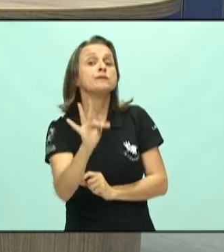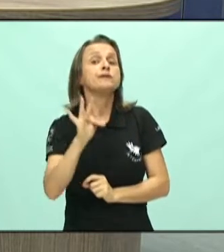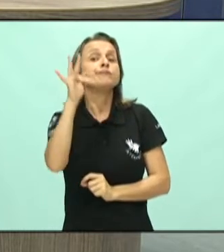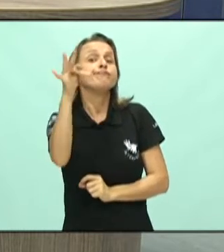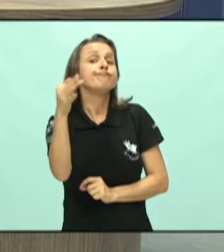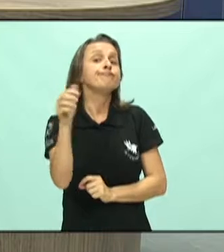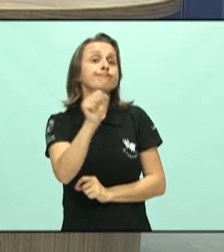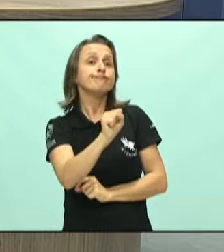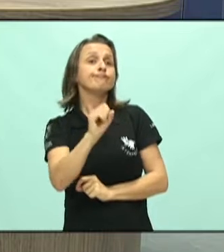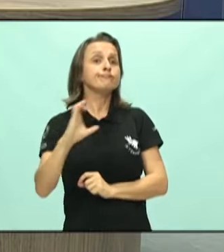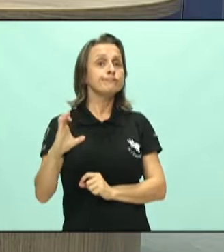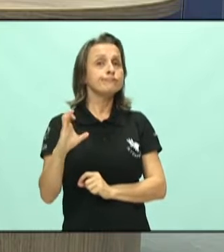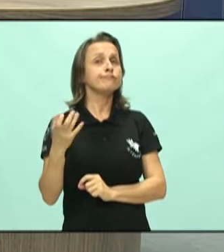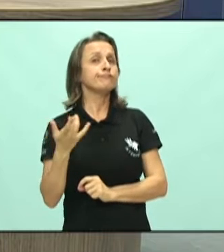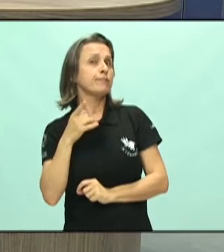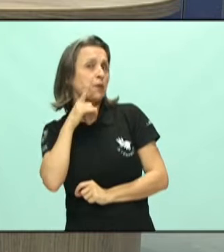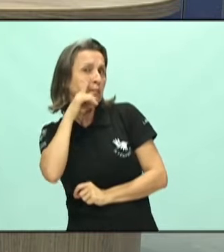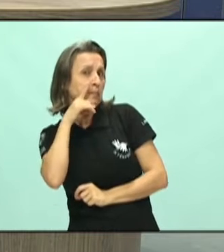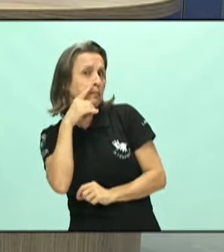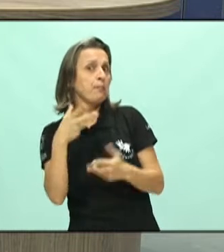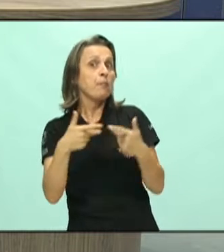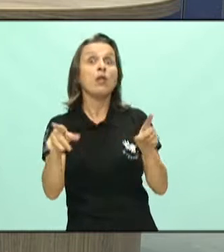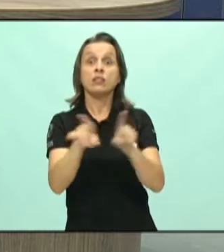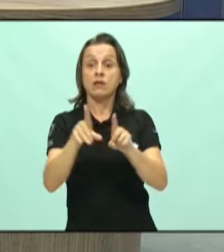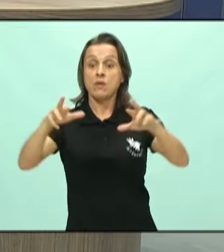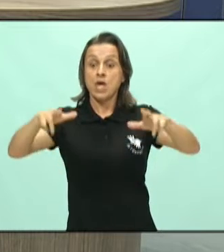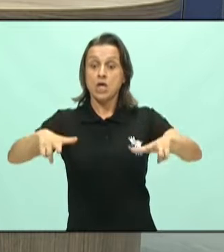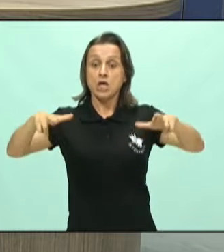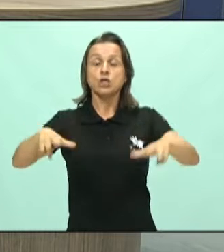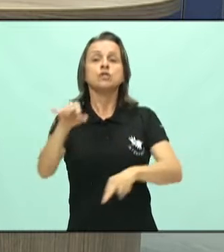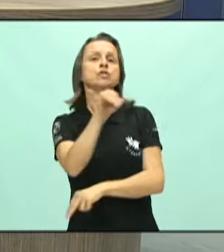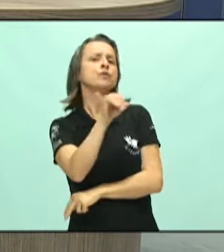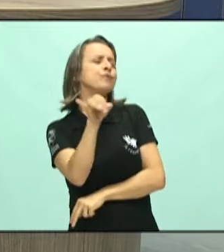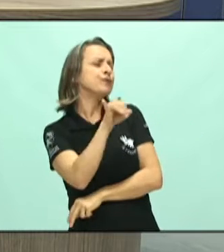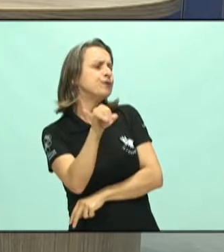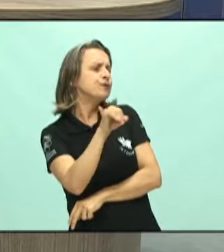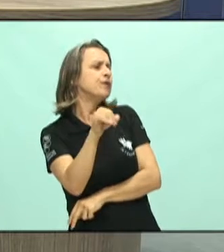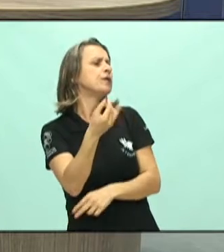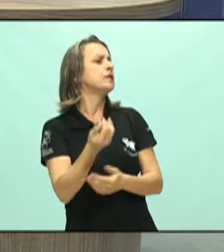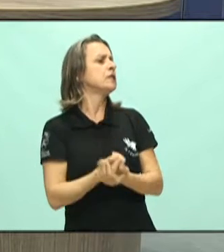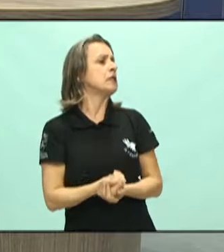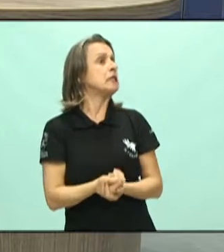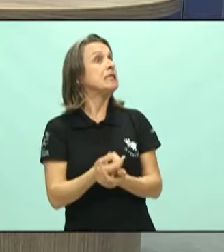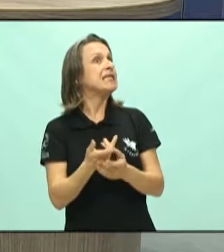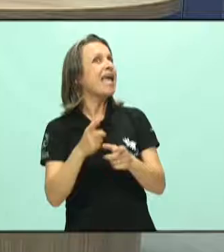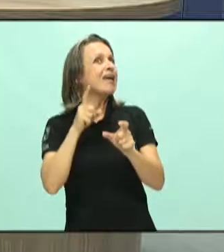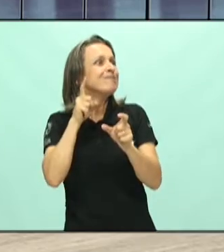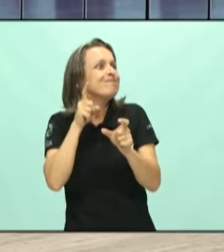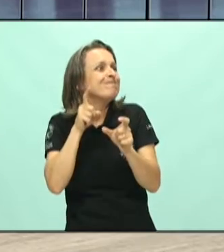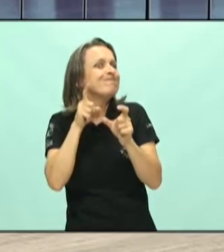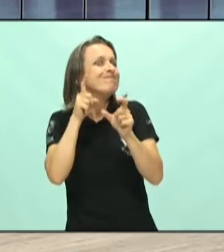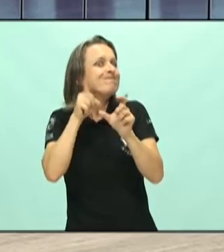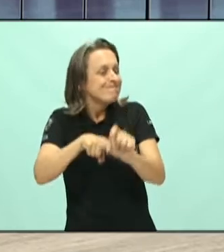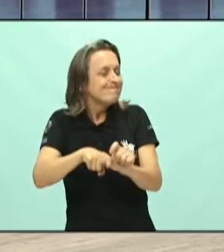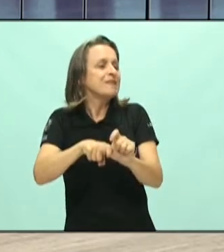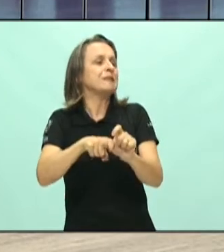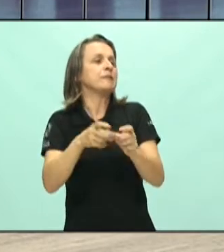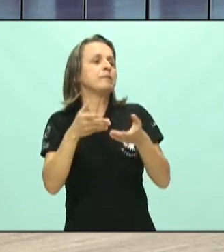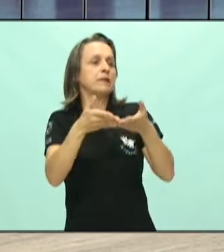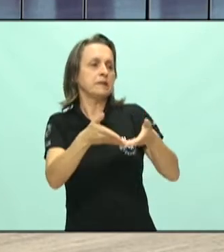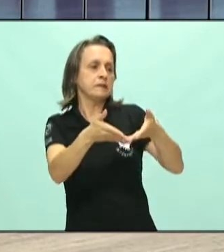Santa Catarina e principalmente para a região de Itajaí, qual depende do porto? Sim, com toda